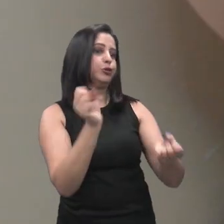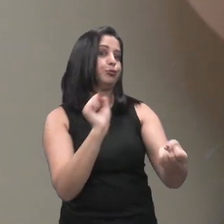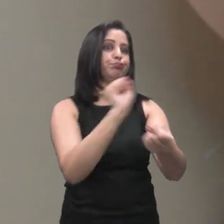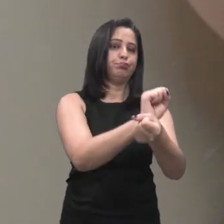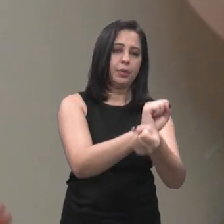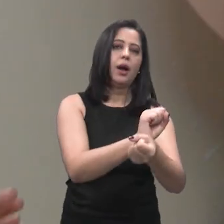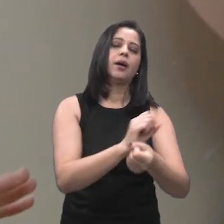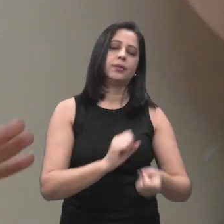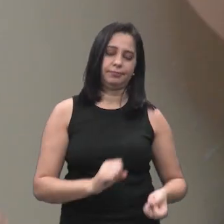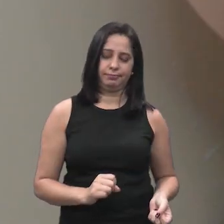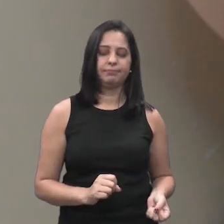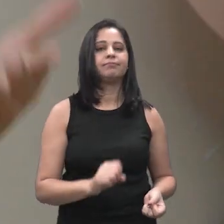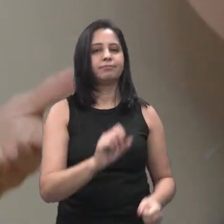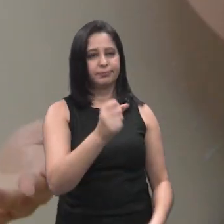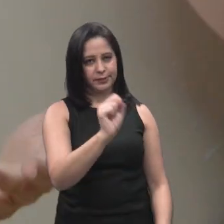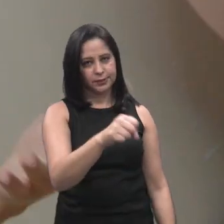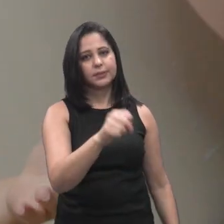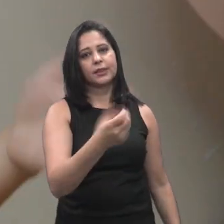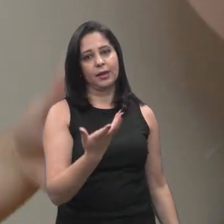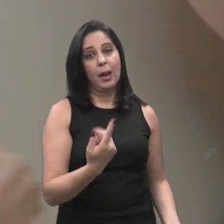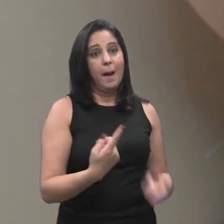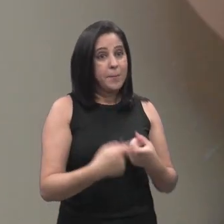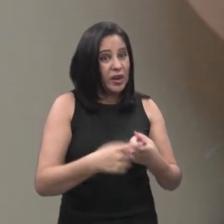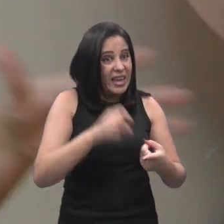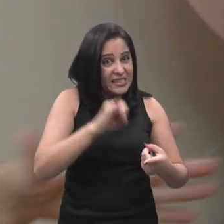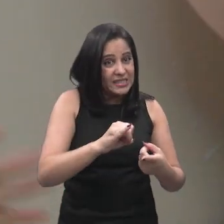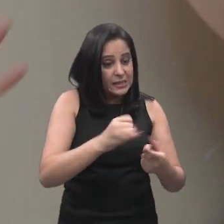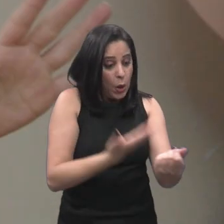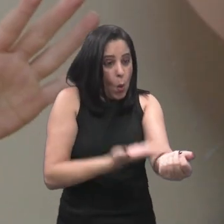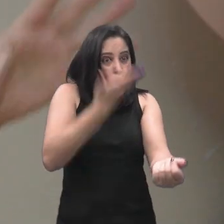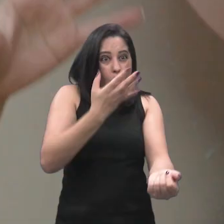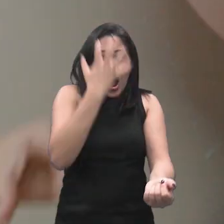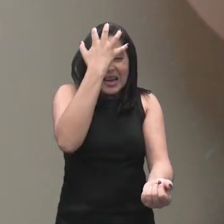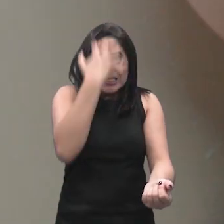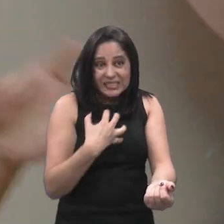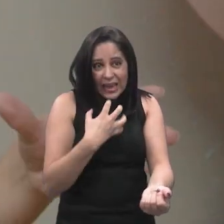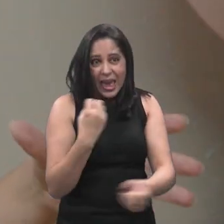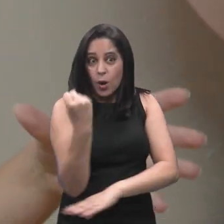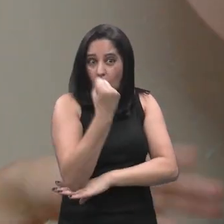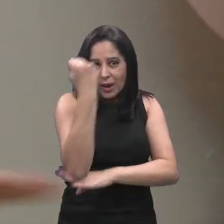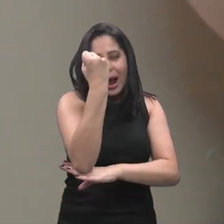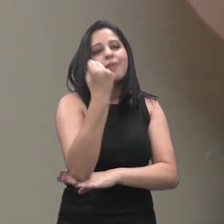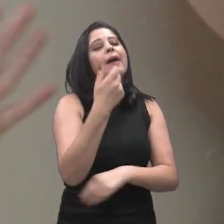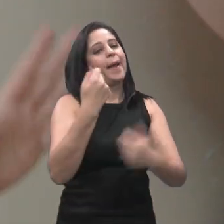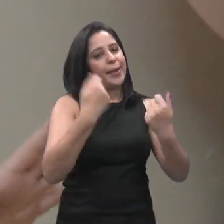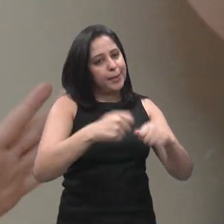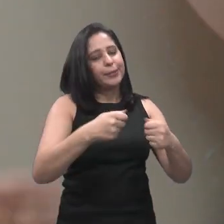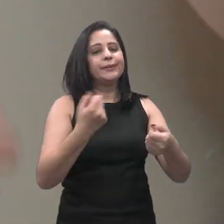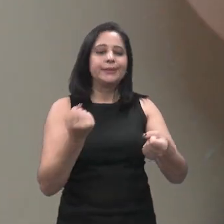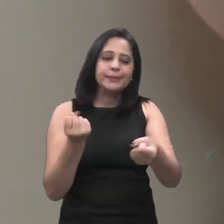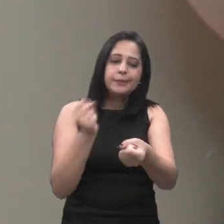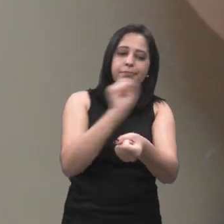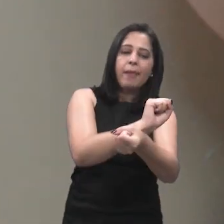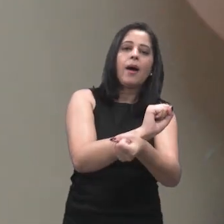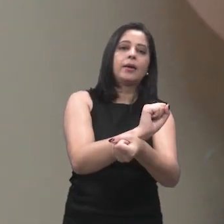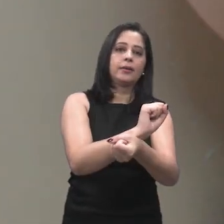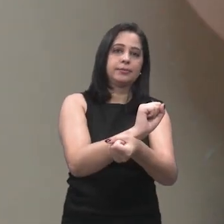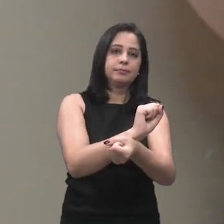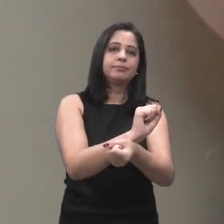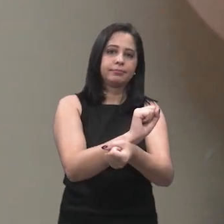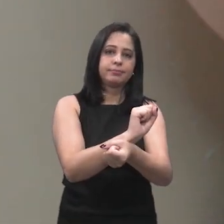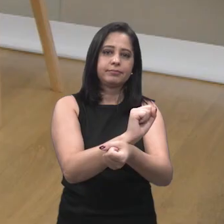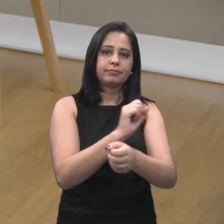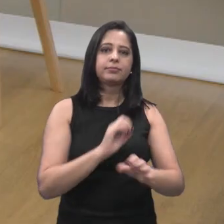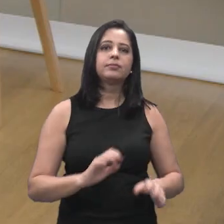precisar cortar por completo, né? Porque Sim. imagino eu que em alguns casos ali mais severos não tem jeito. A pessoa precisa